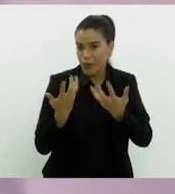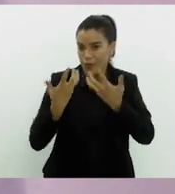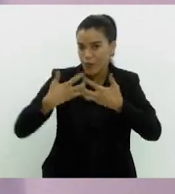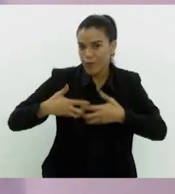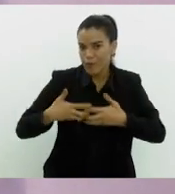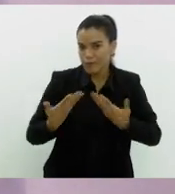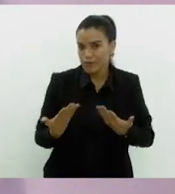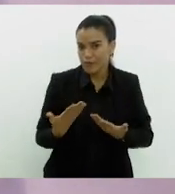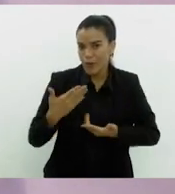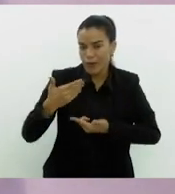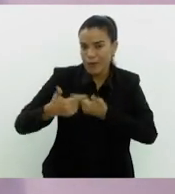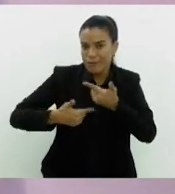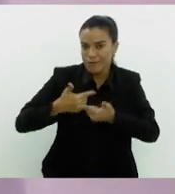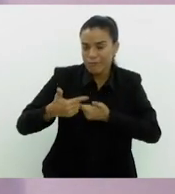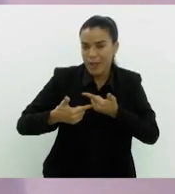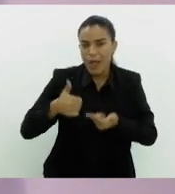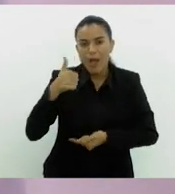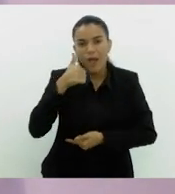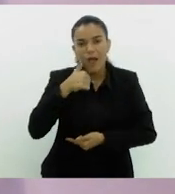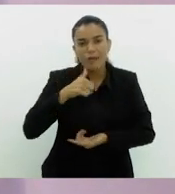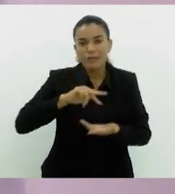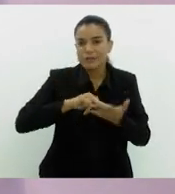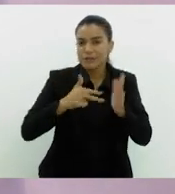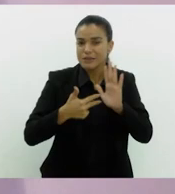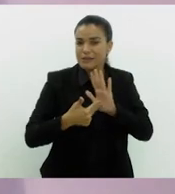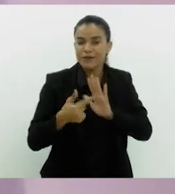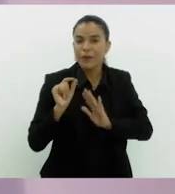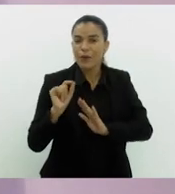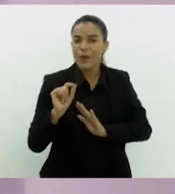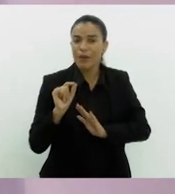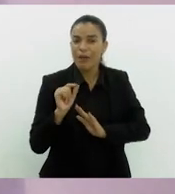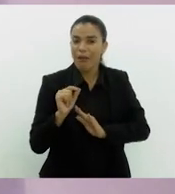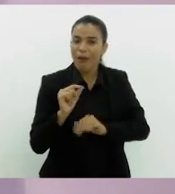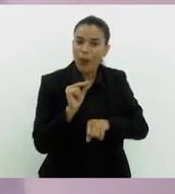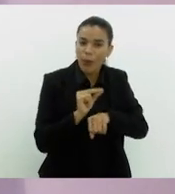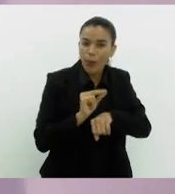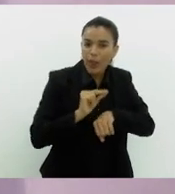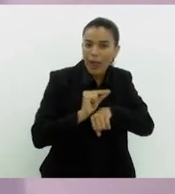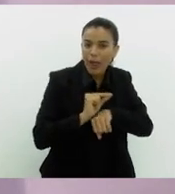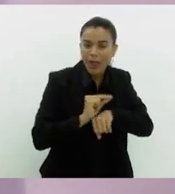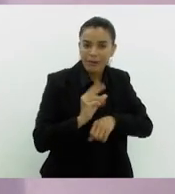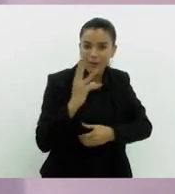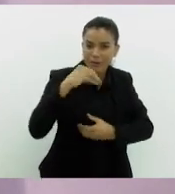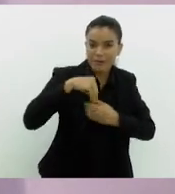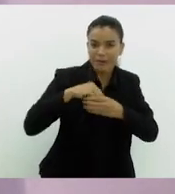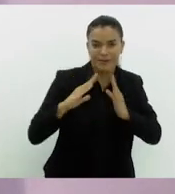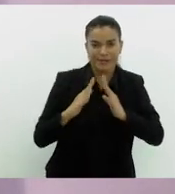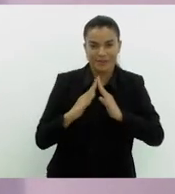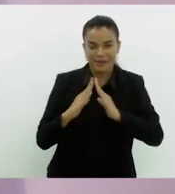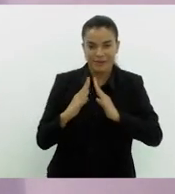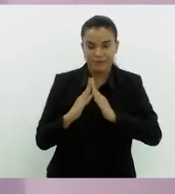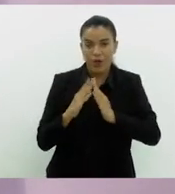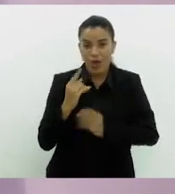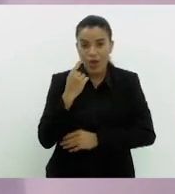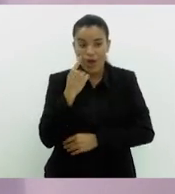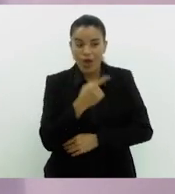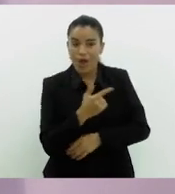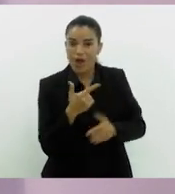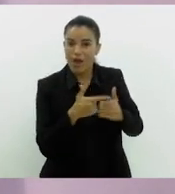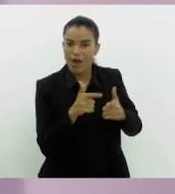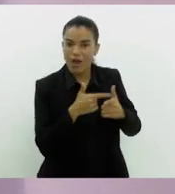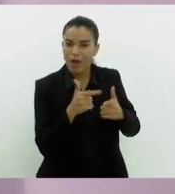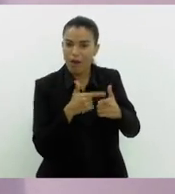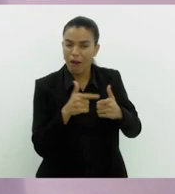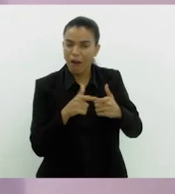funciona, essas mulheres vão estar à mercê de ter que cuidar das crianças em casa. Então, olha o tamanho do problema e